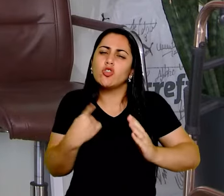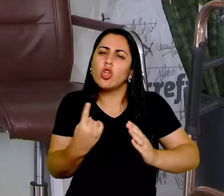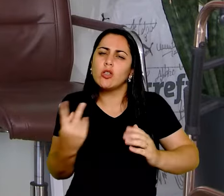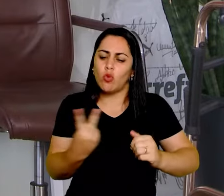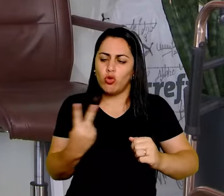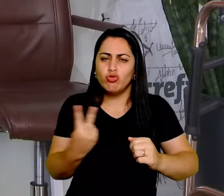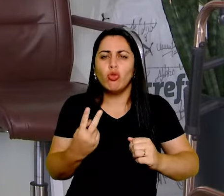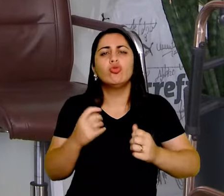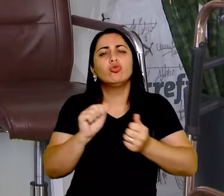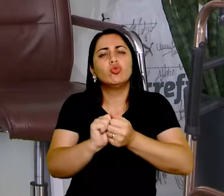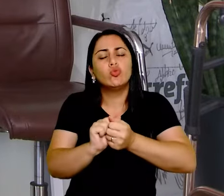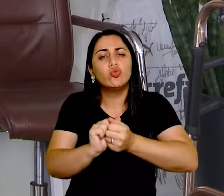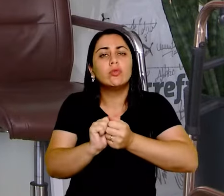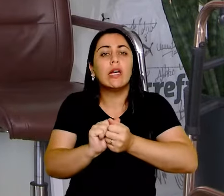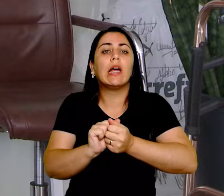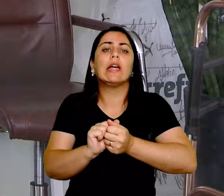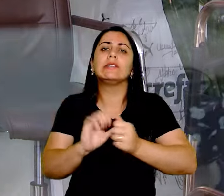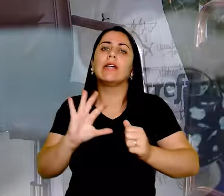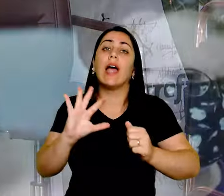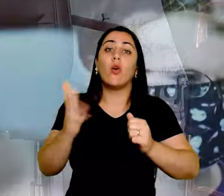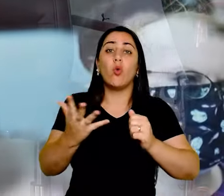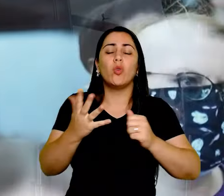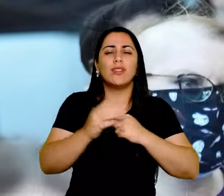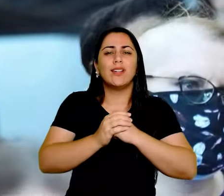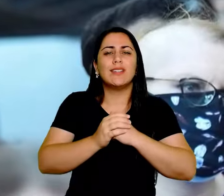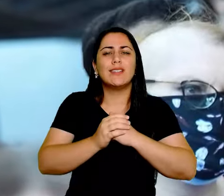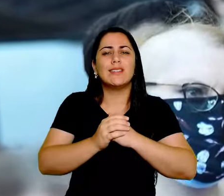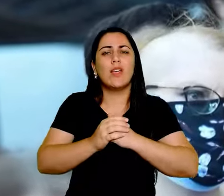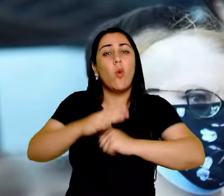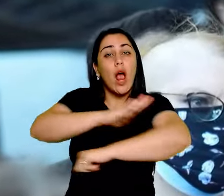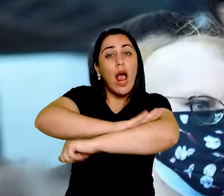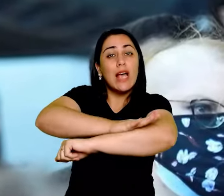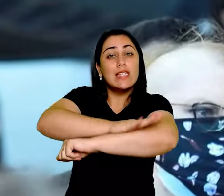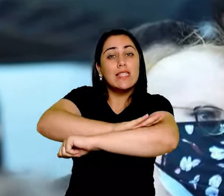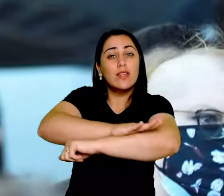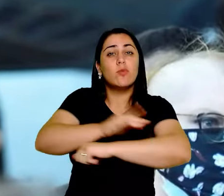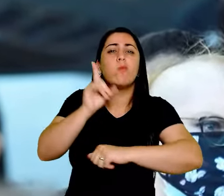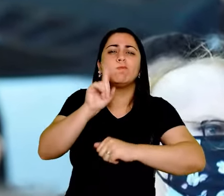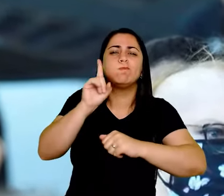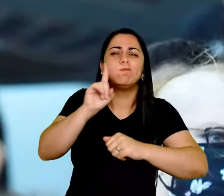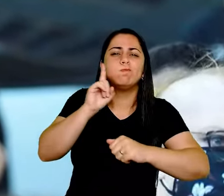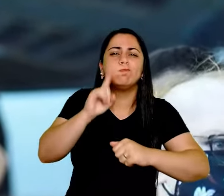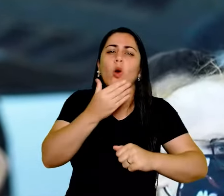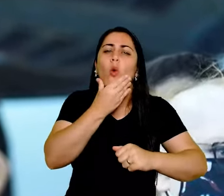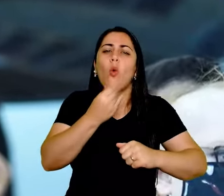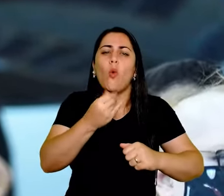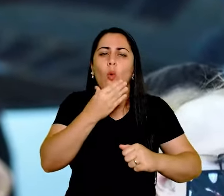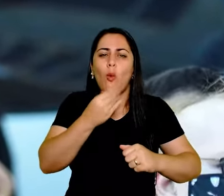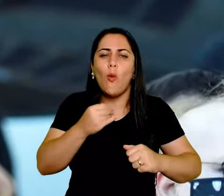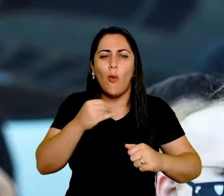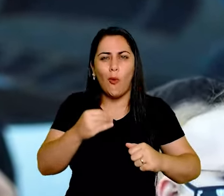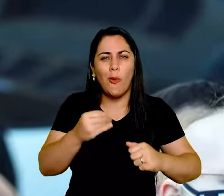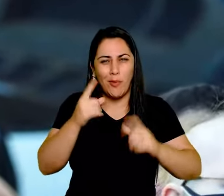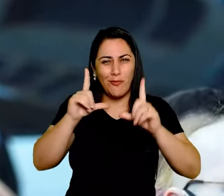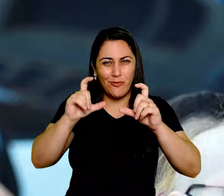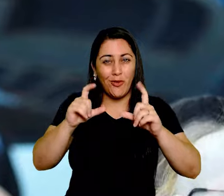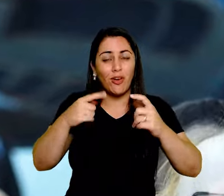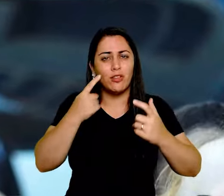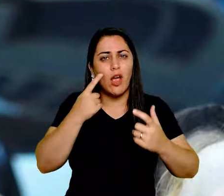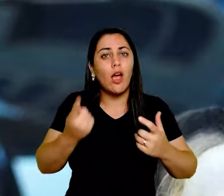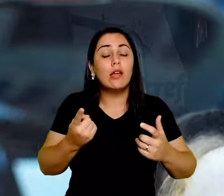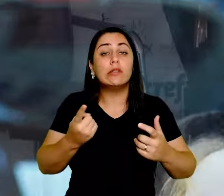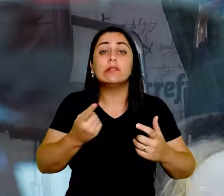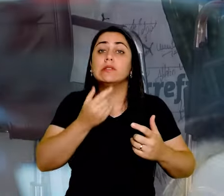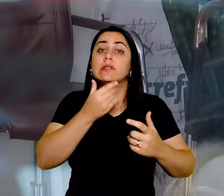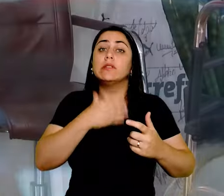todo aquele tempo, e aconteceu aquele episódio de racismo com o George Floyd, e que ele assistindo